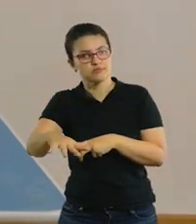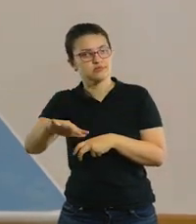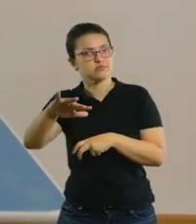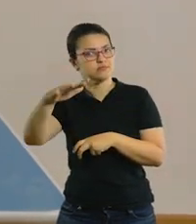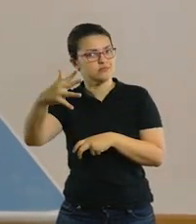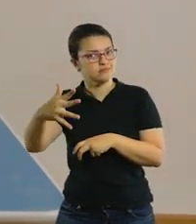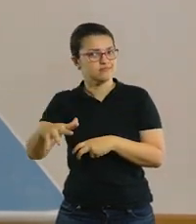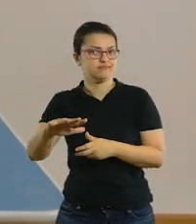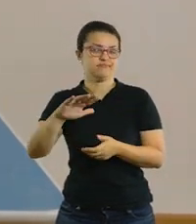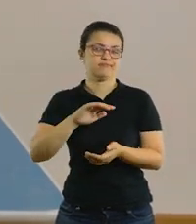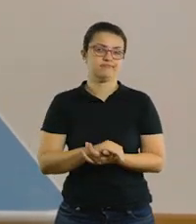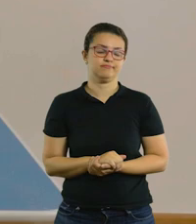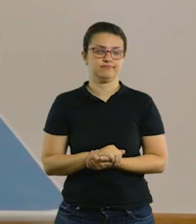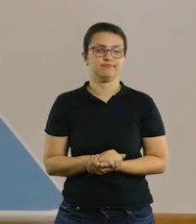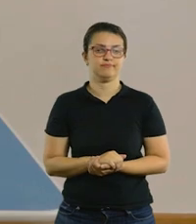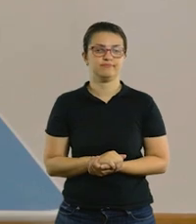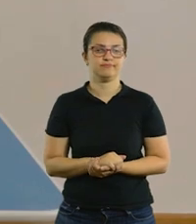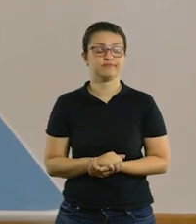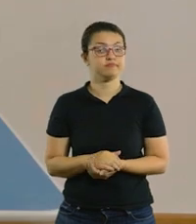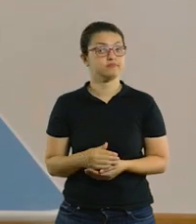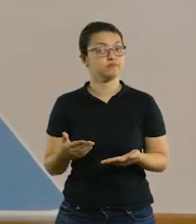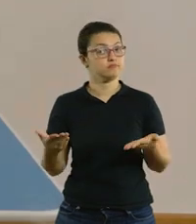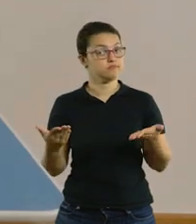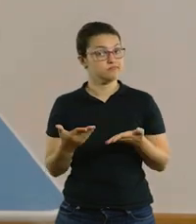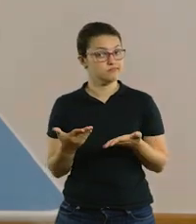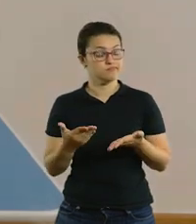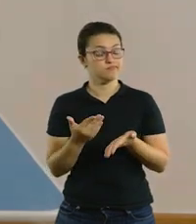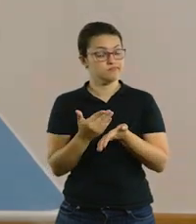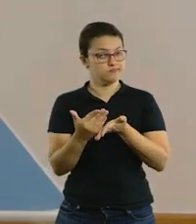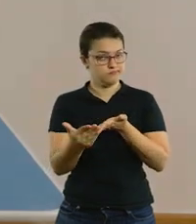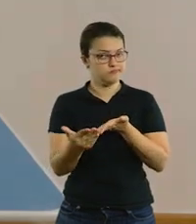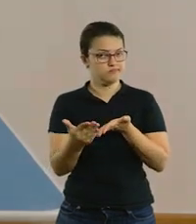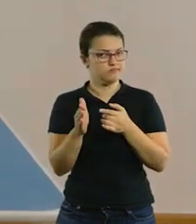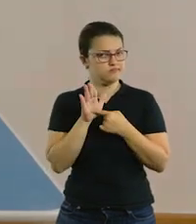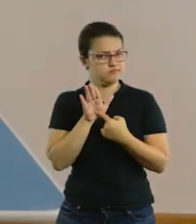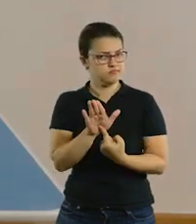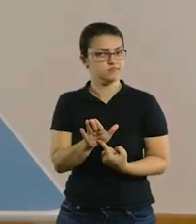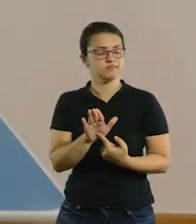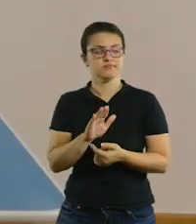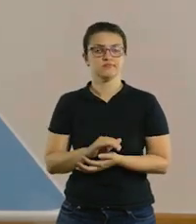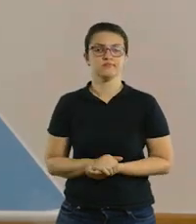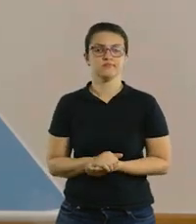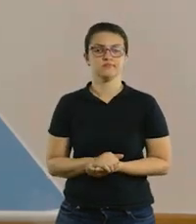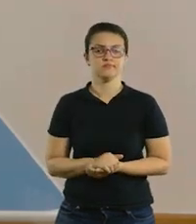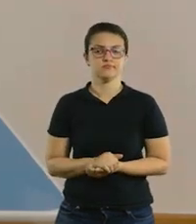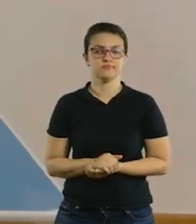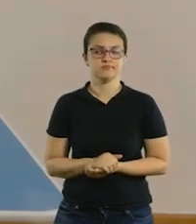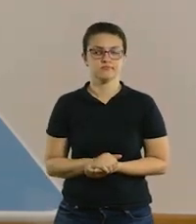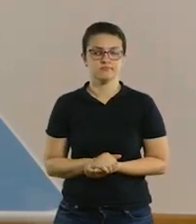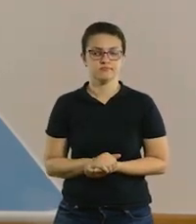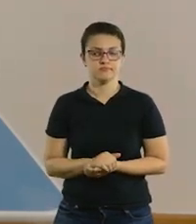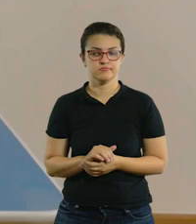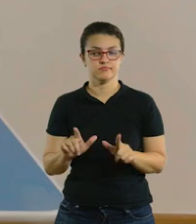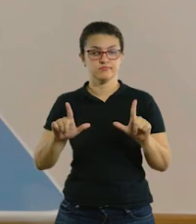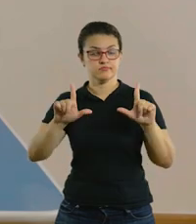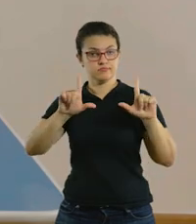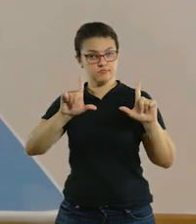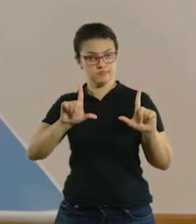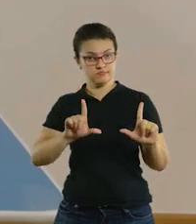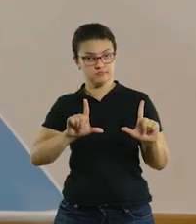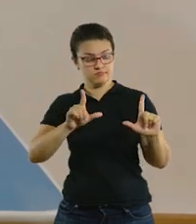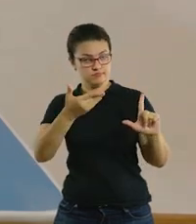ao tema mar, tá? Eu vou iniciar mostrando para vocês uma gravura.